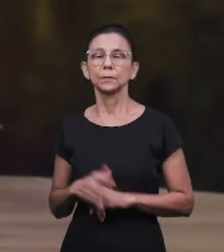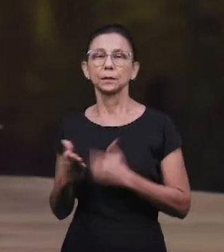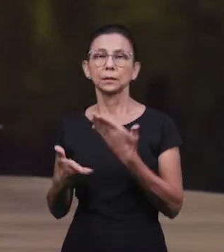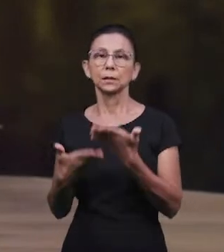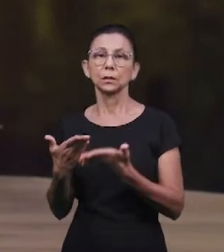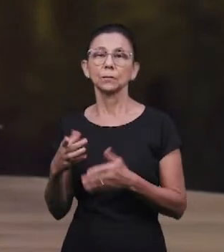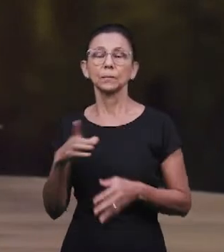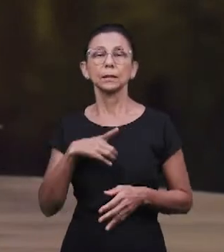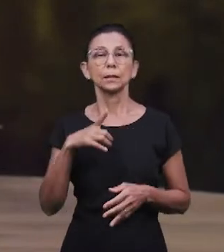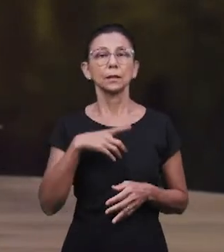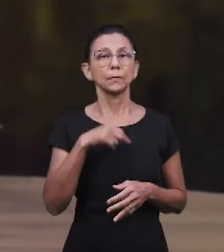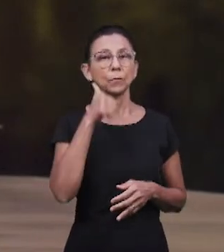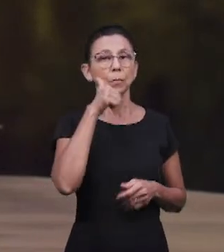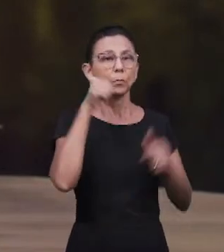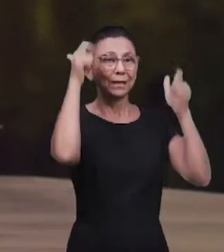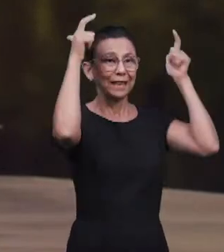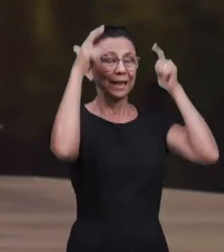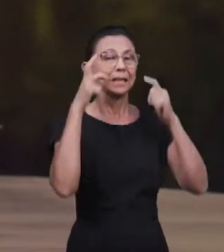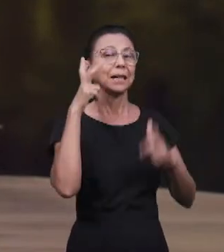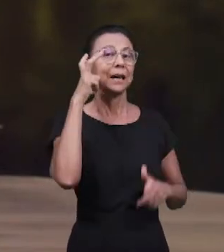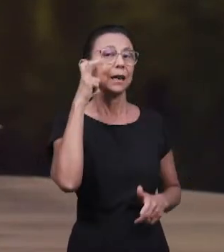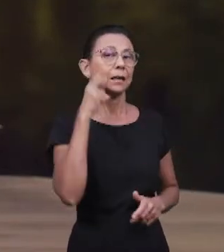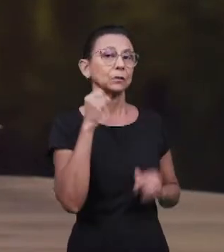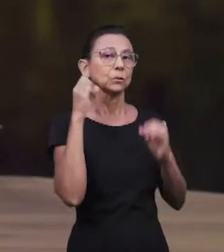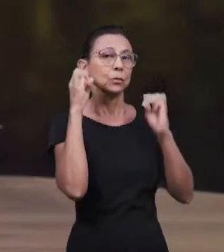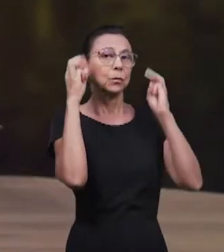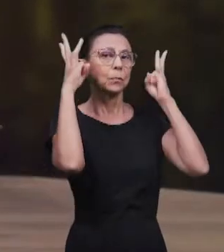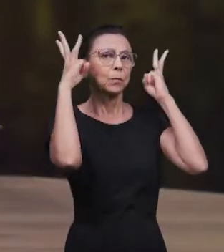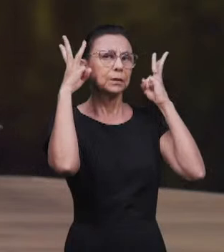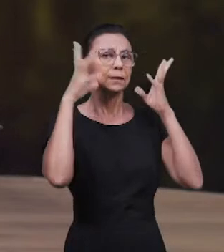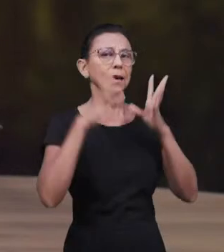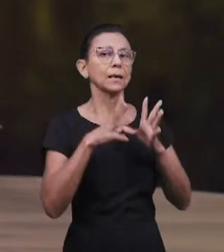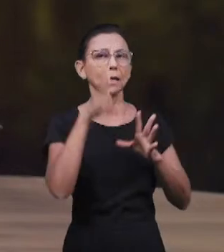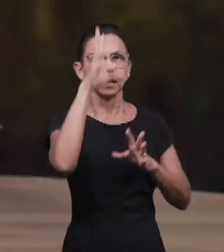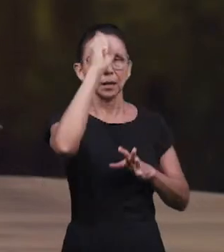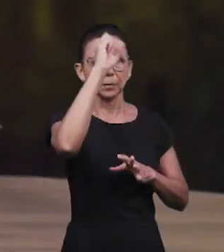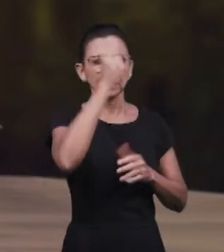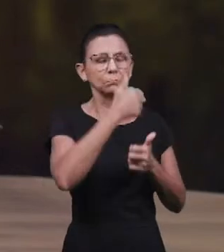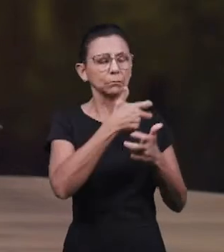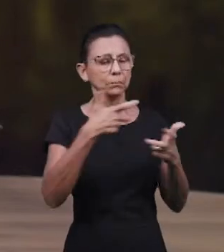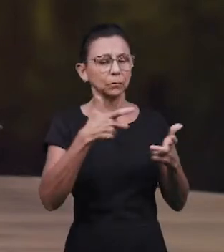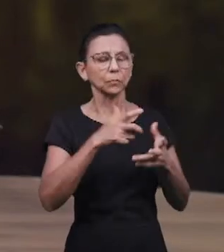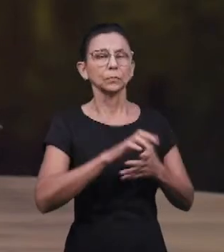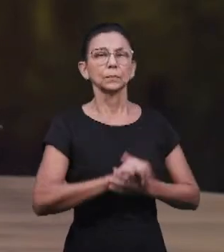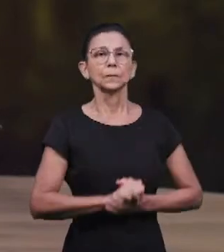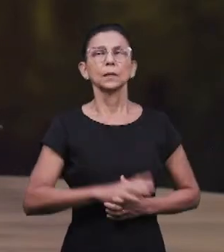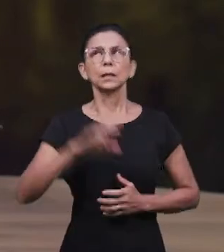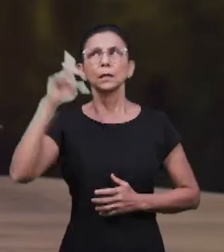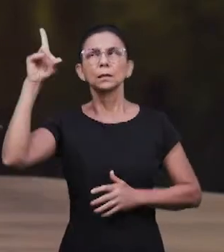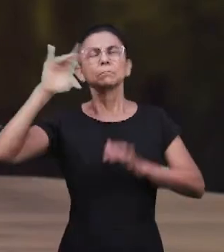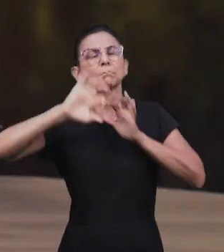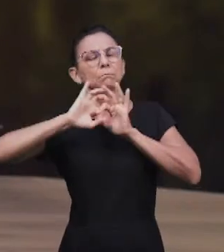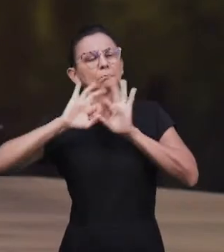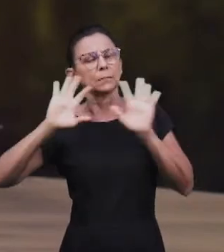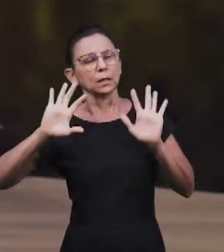com a rainha que o adotou. Há coisas assim, Deus faz, permite, porque ele sabe o que vai